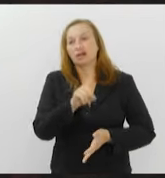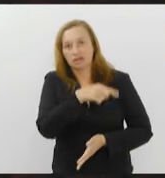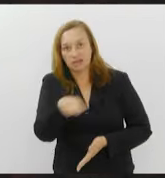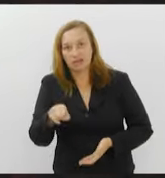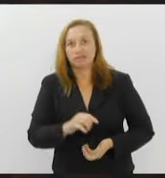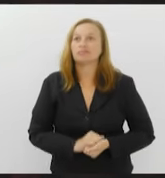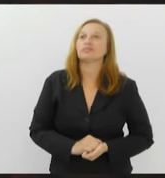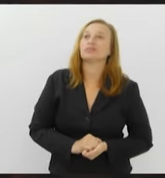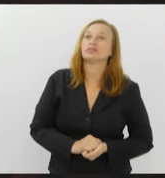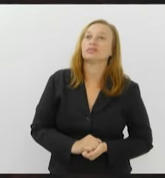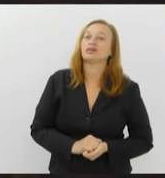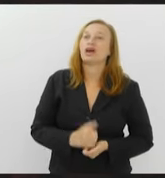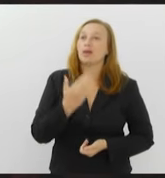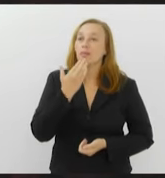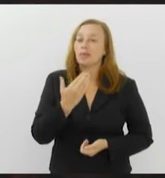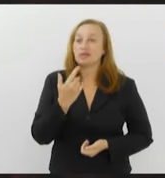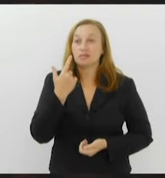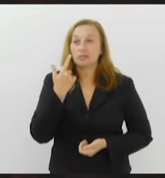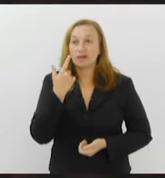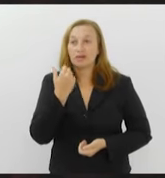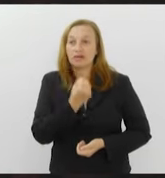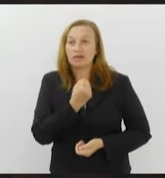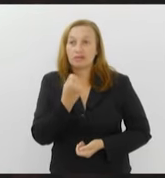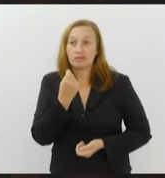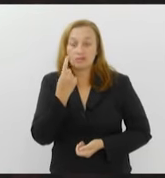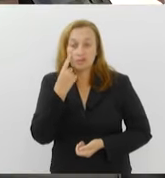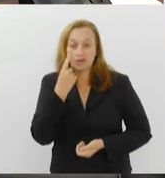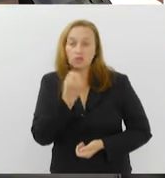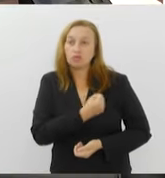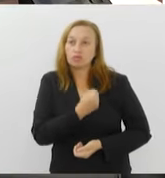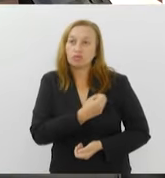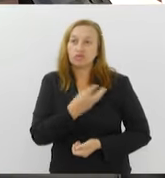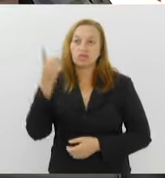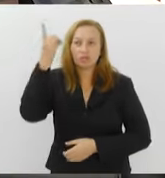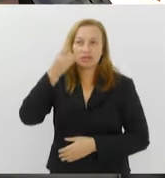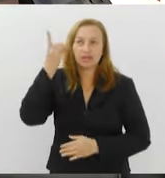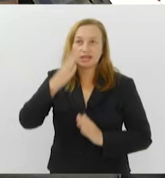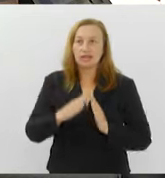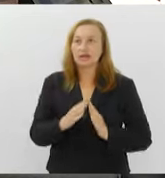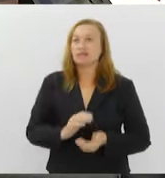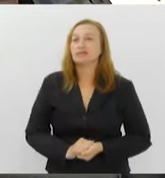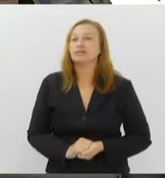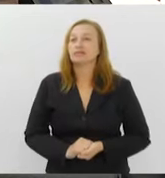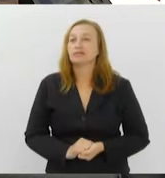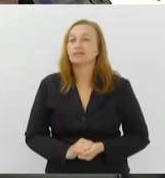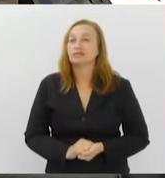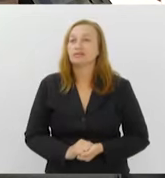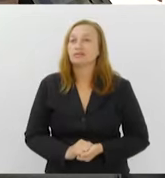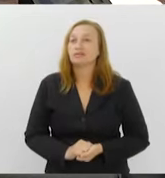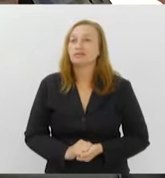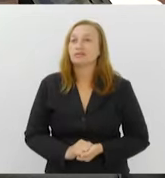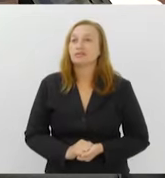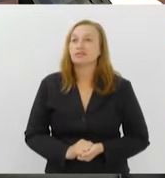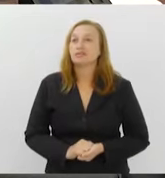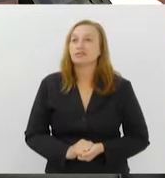Rejeitado. Verificação, senhor presidente. Verificação solicitada pelo deputado Flávio Serafim.